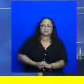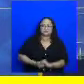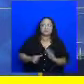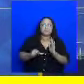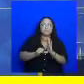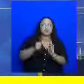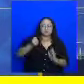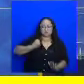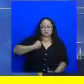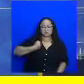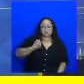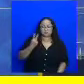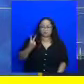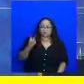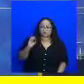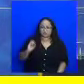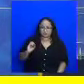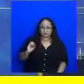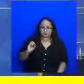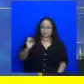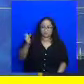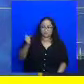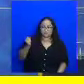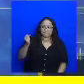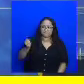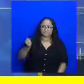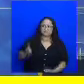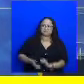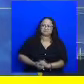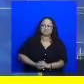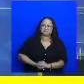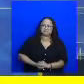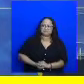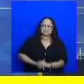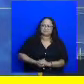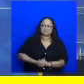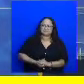Primeiro número sorteado, 20, bola branca.